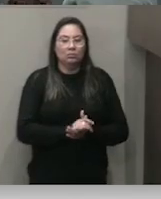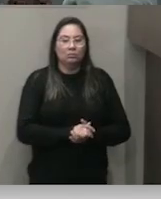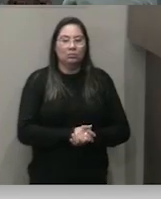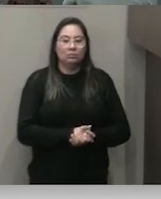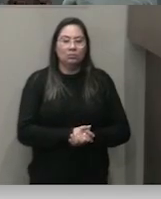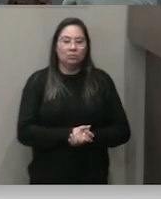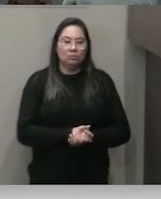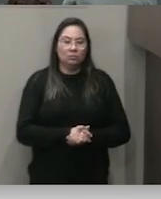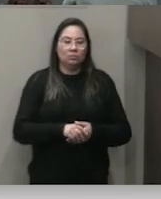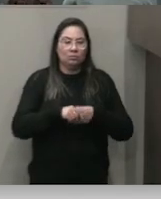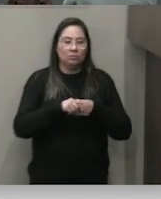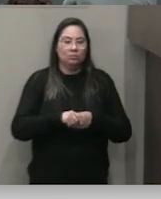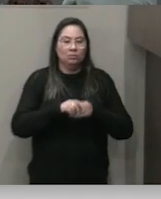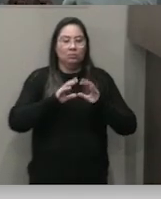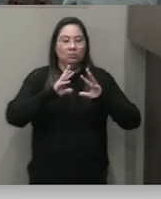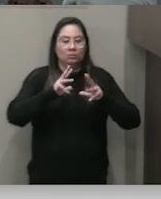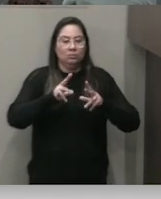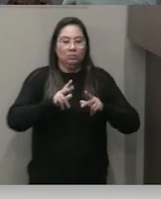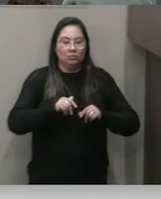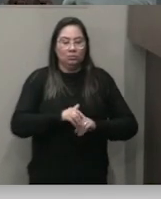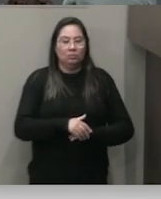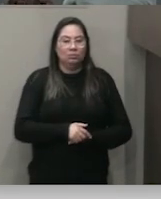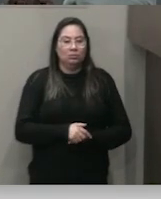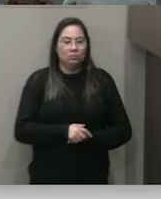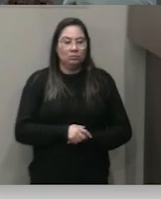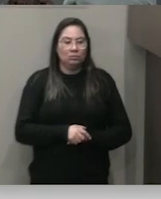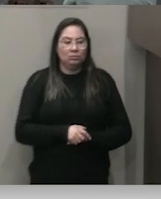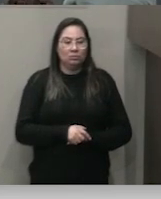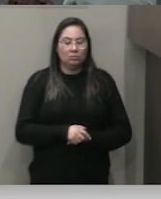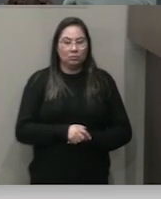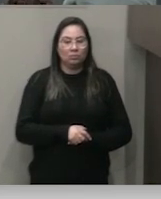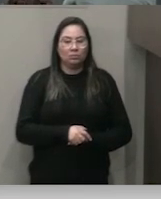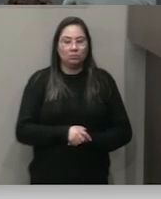Merlinho, cumprimento a todos os assessores que aqui estão.